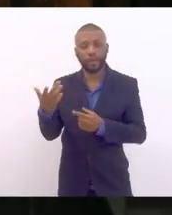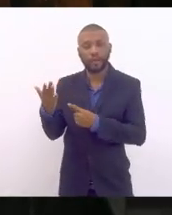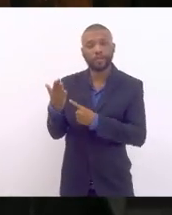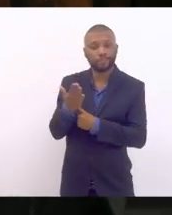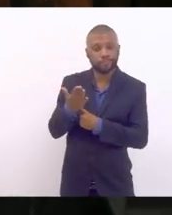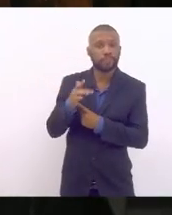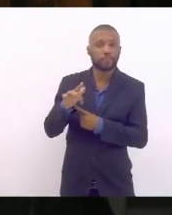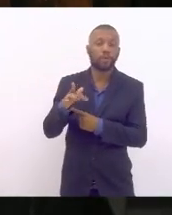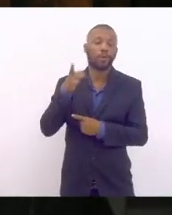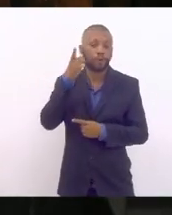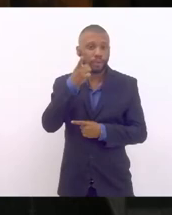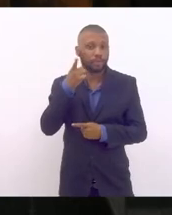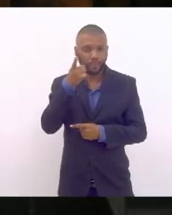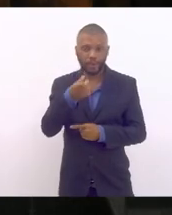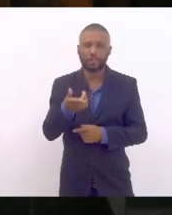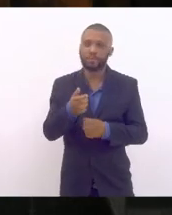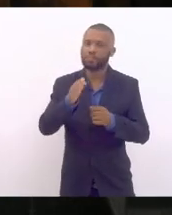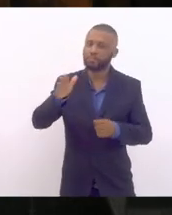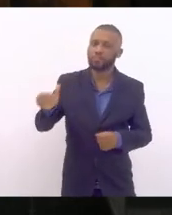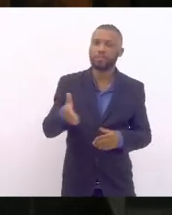parlamentares próximo